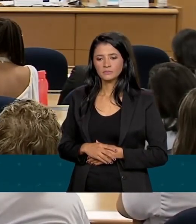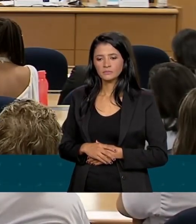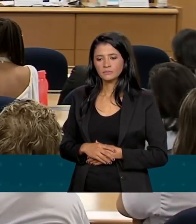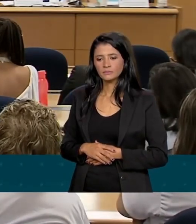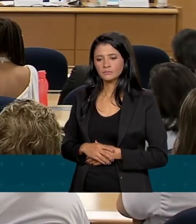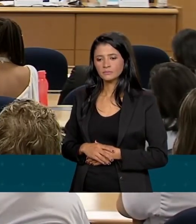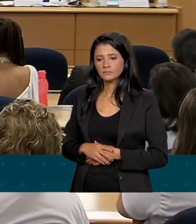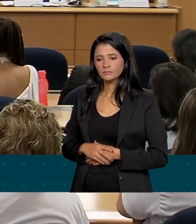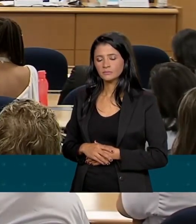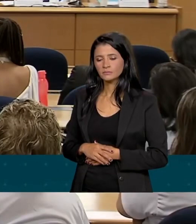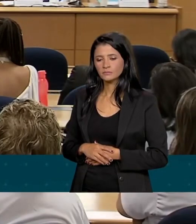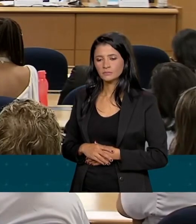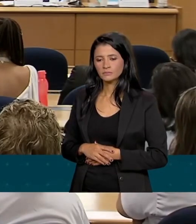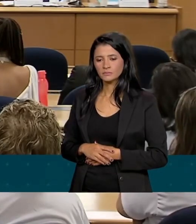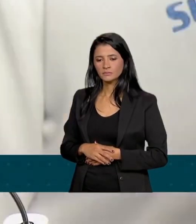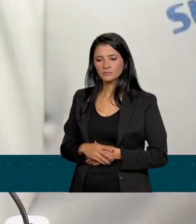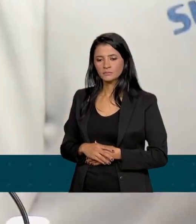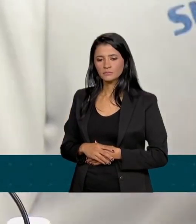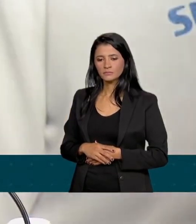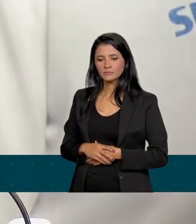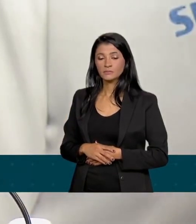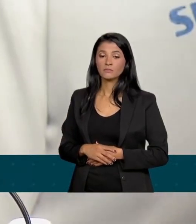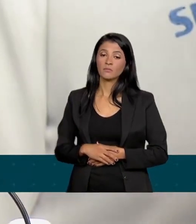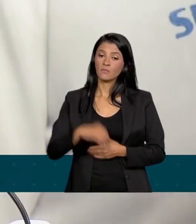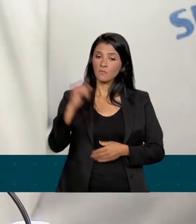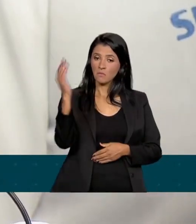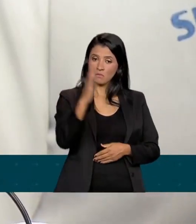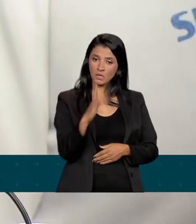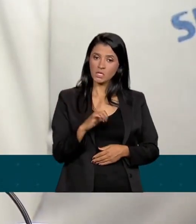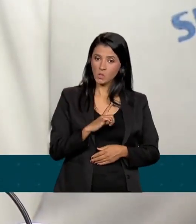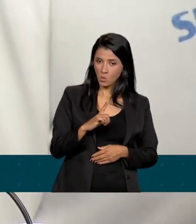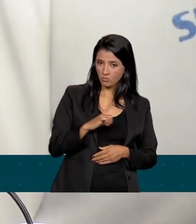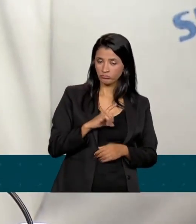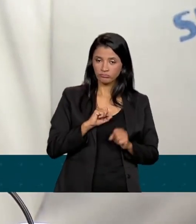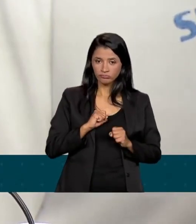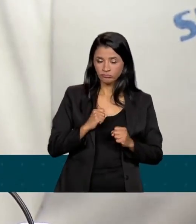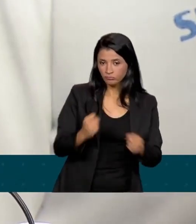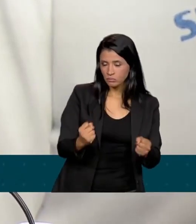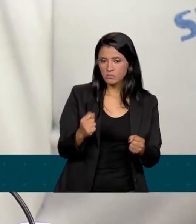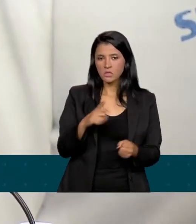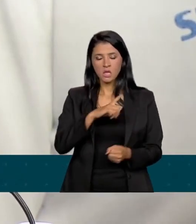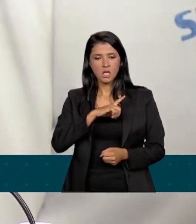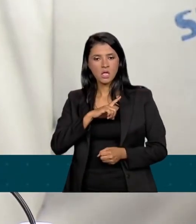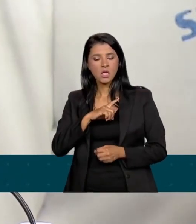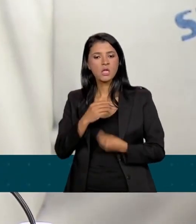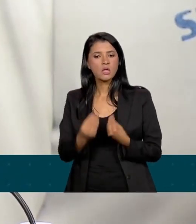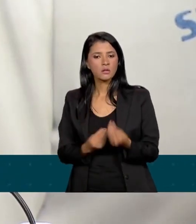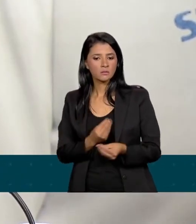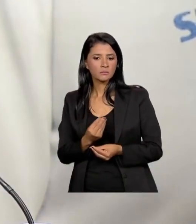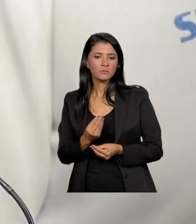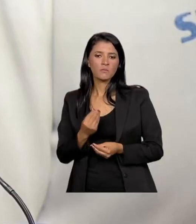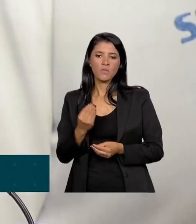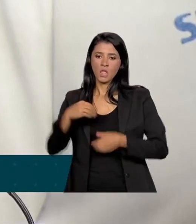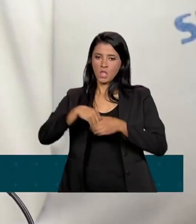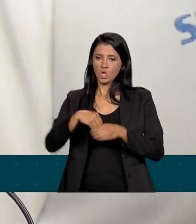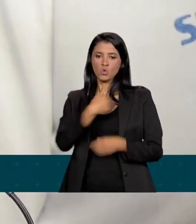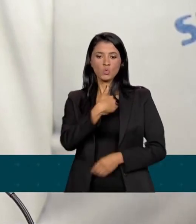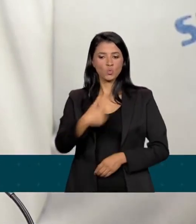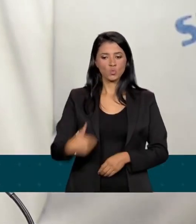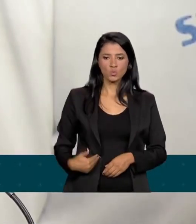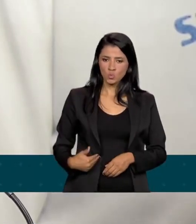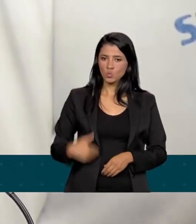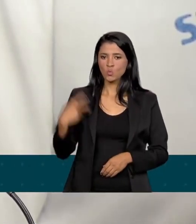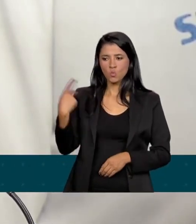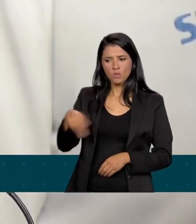ação que no Brasil ela terá esse enfrentamento dentro do governo,